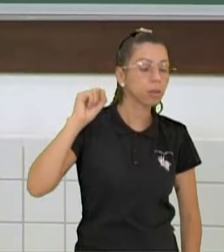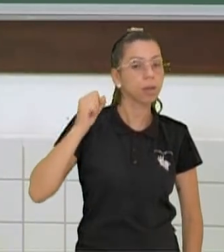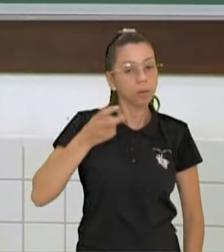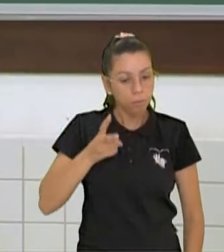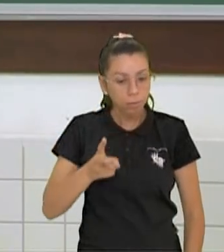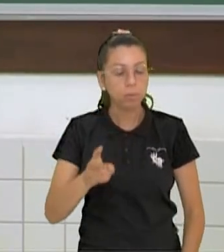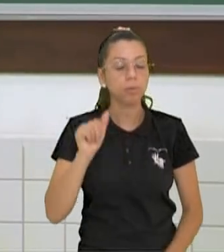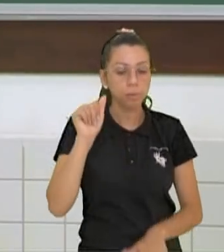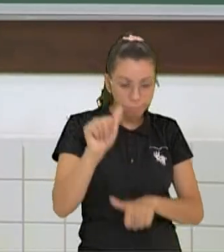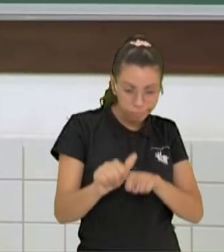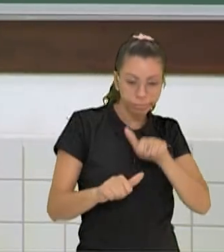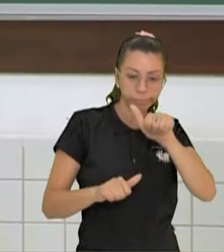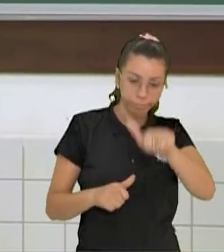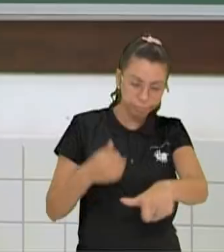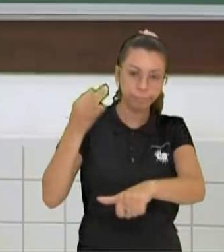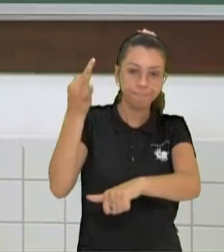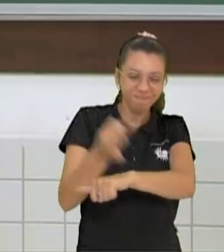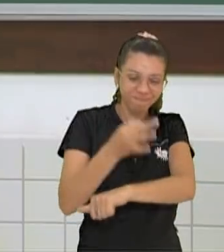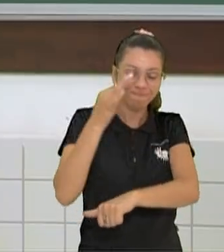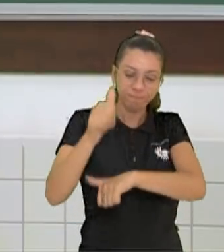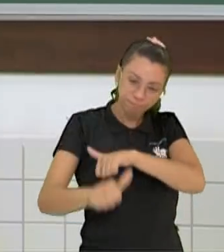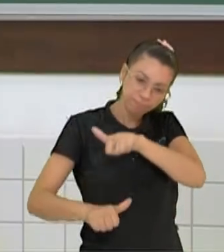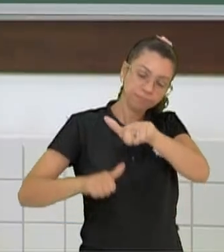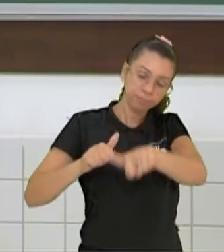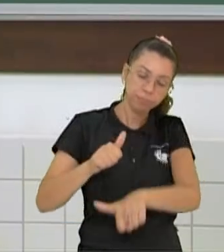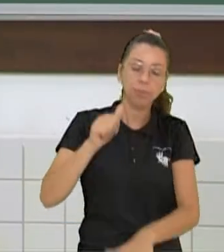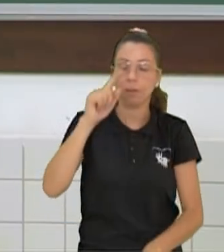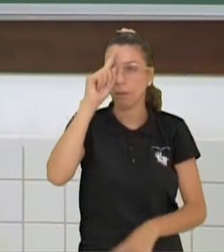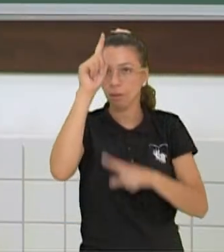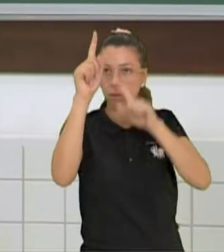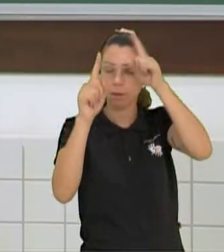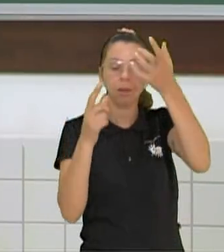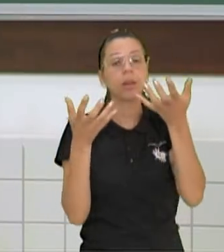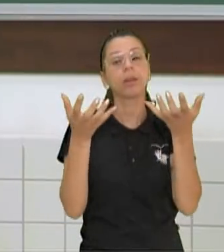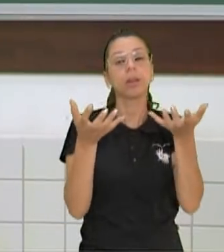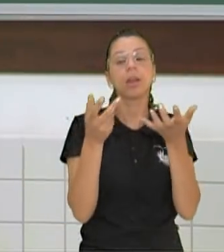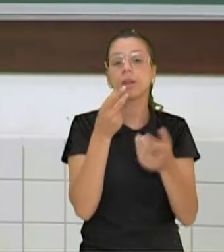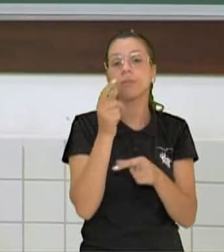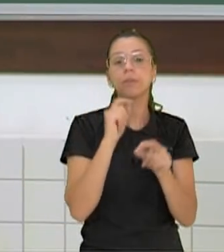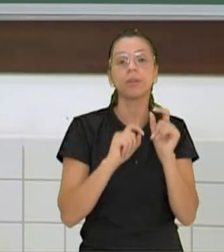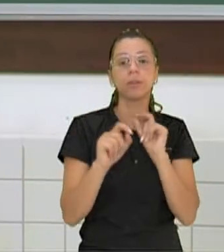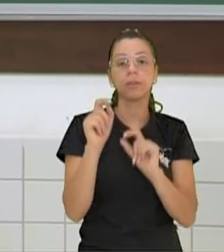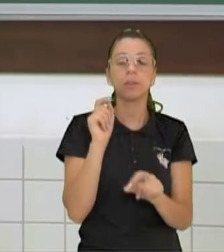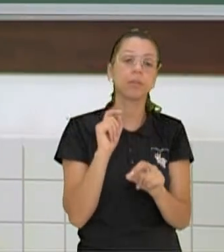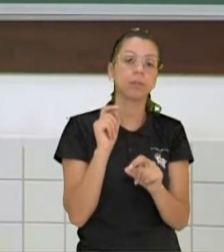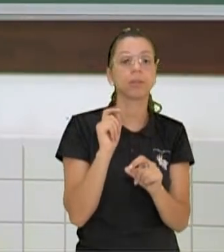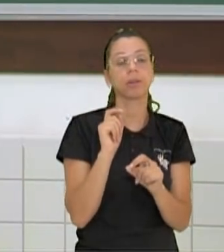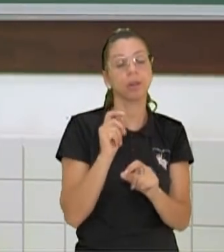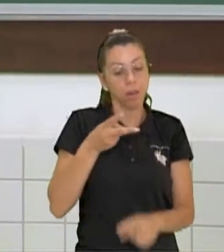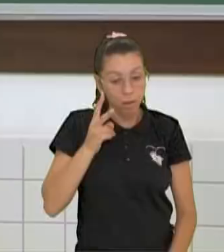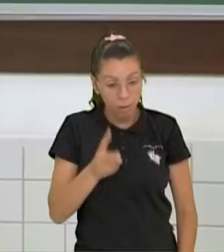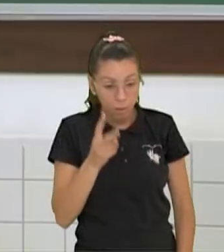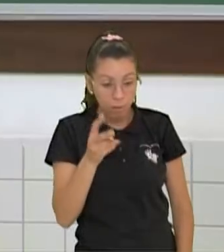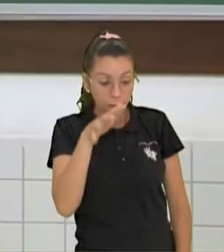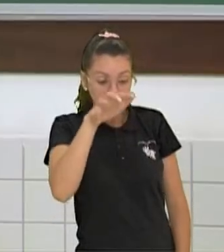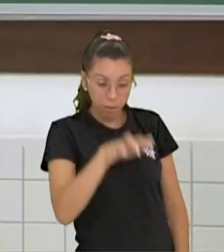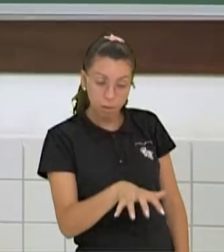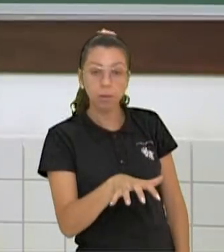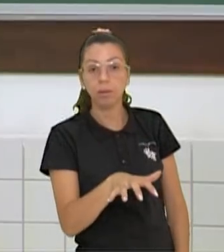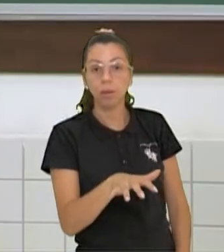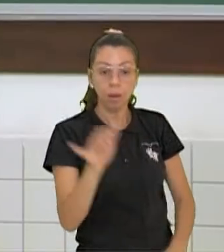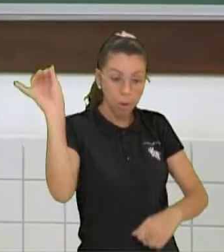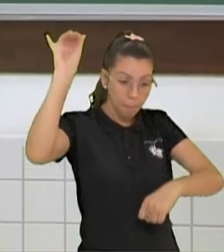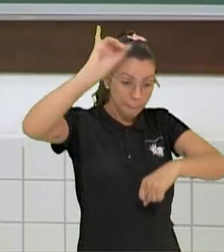ali, persistindo na memória, querendo nos falar o seguinte: eu sempre estive aqui. Aqui é o